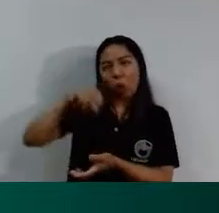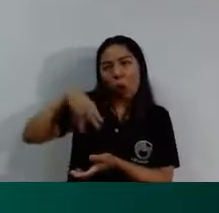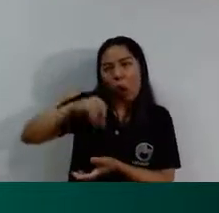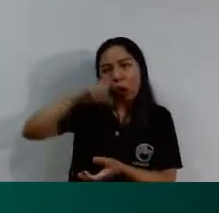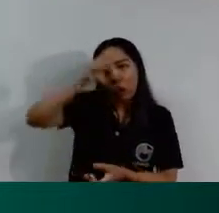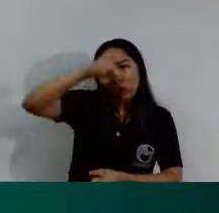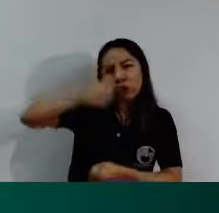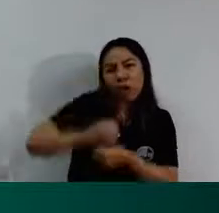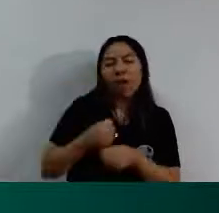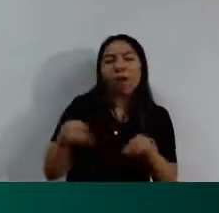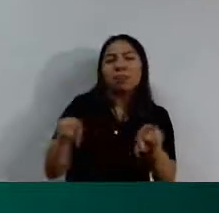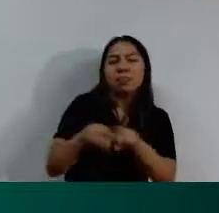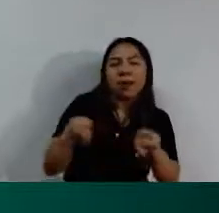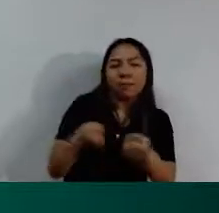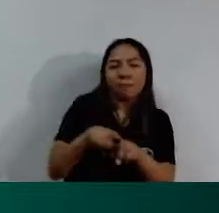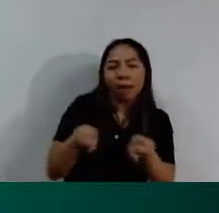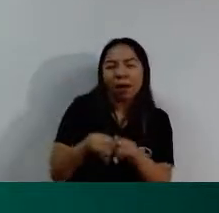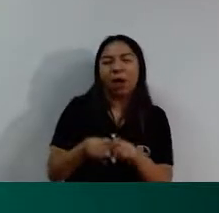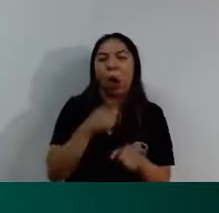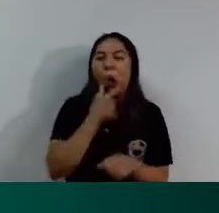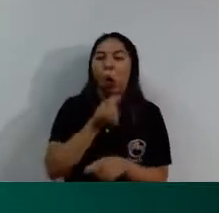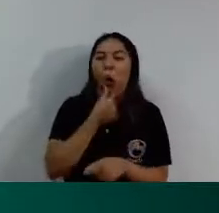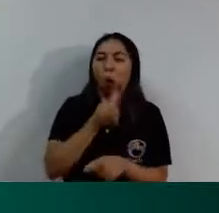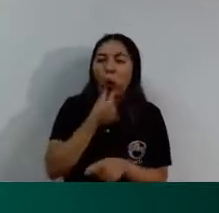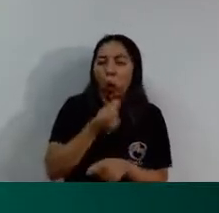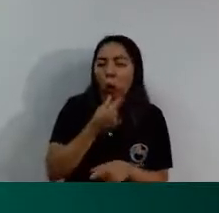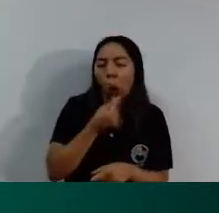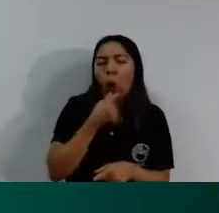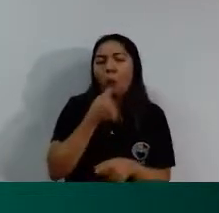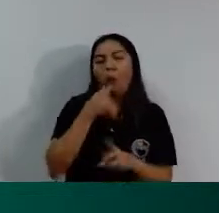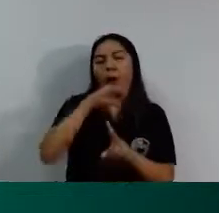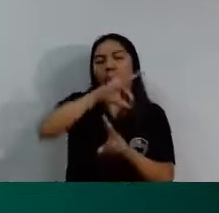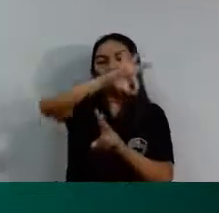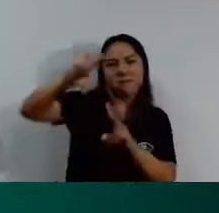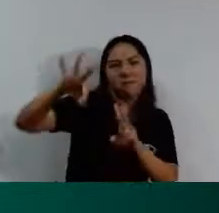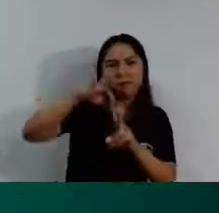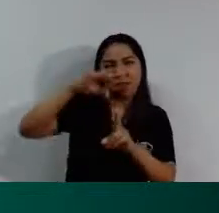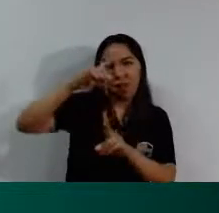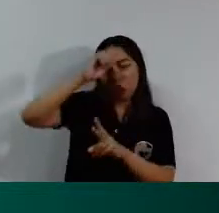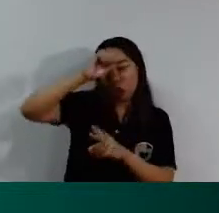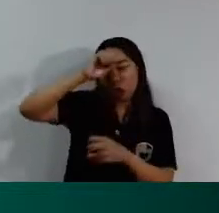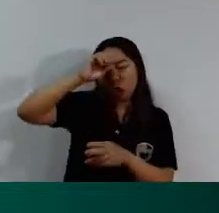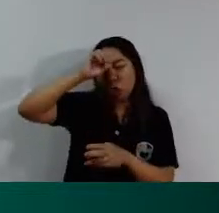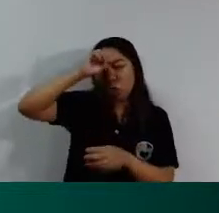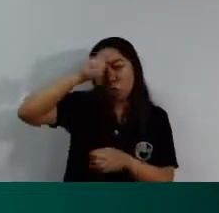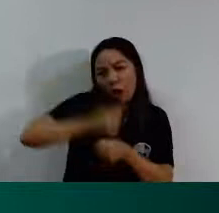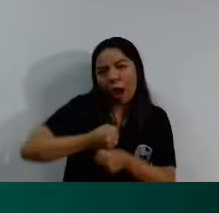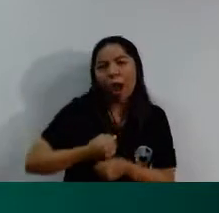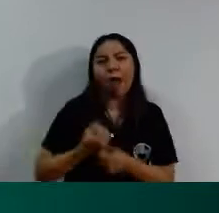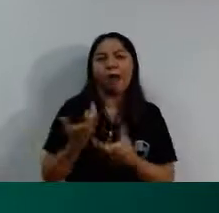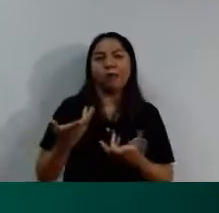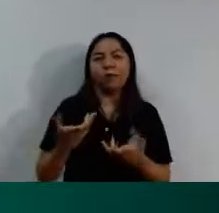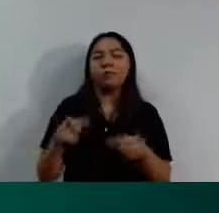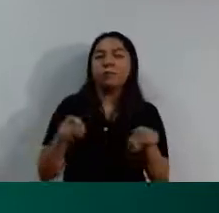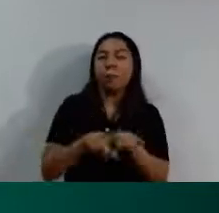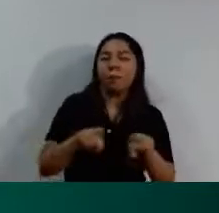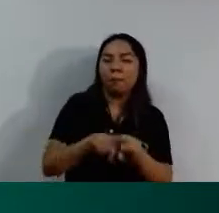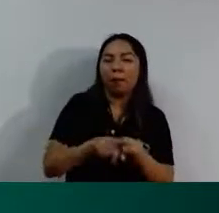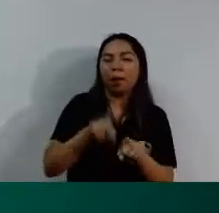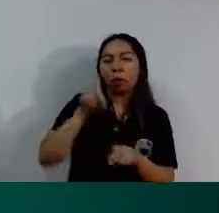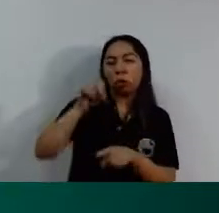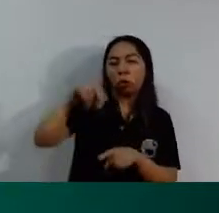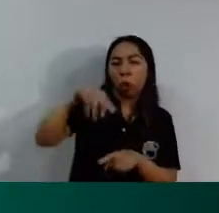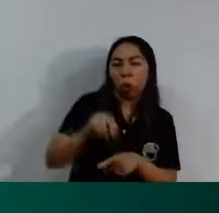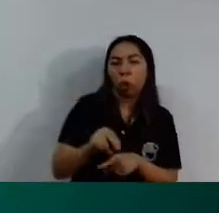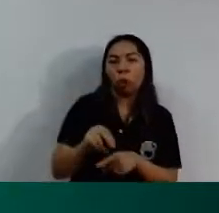do Hapvida que vende plano de saúde para quando você ficar doente o dono da Pague Menos passando remédio e o dono